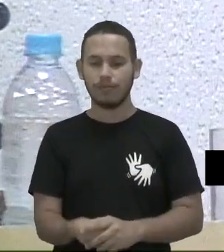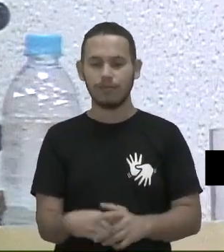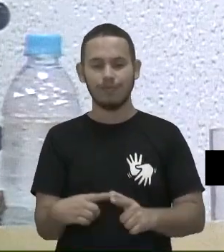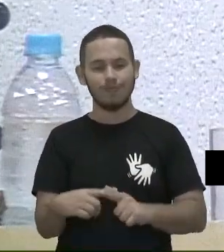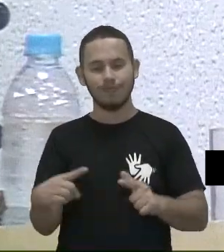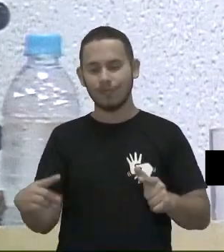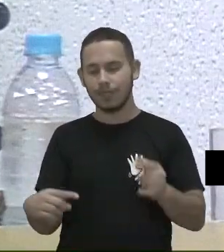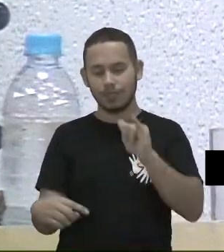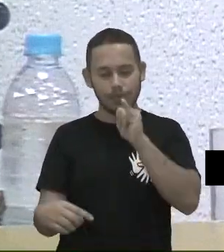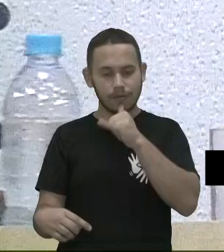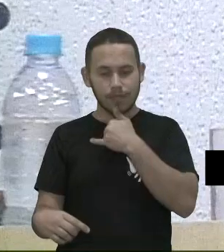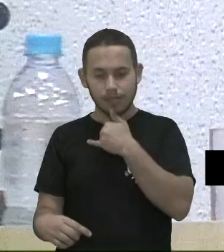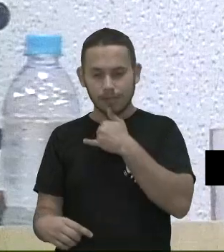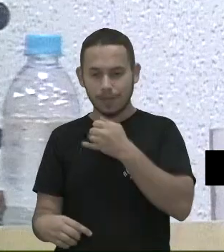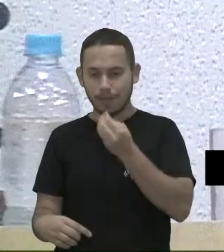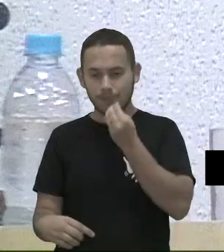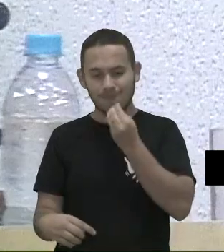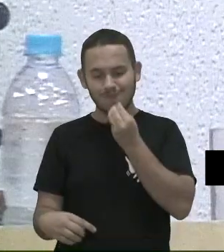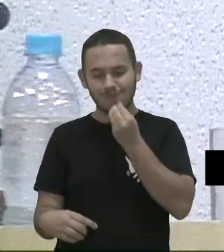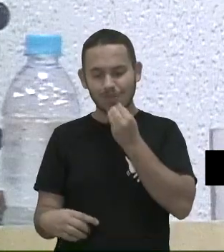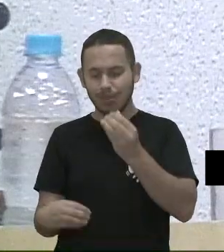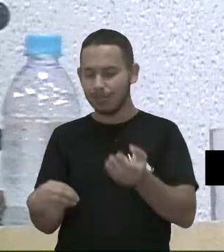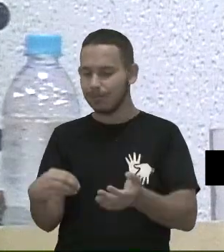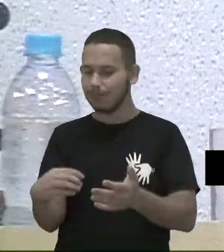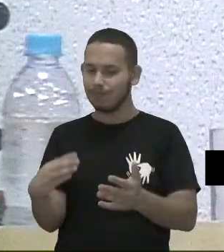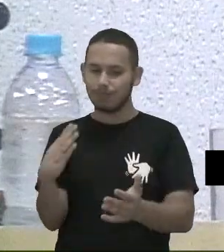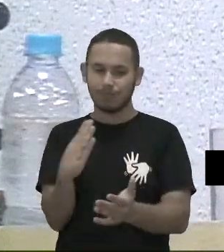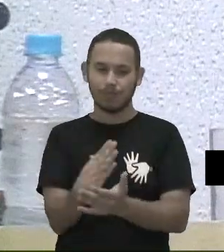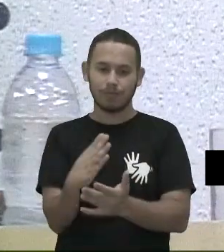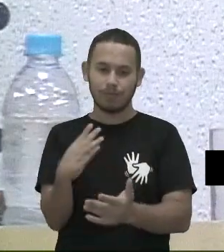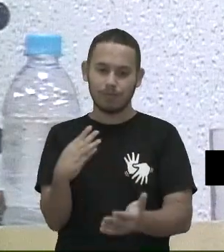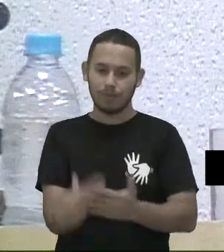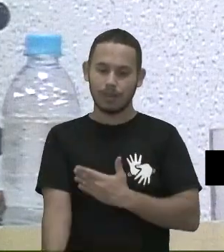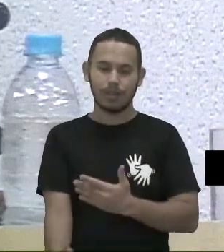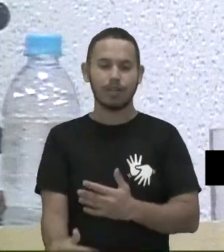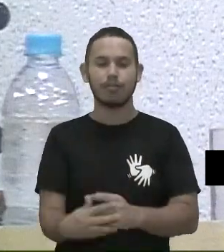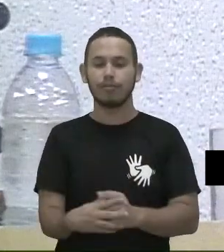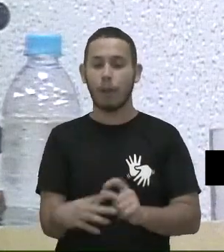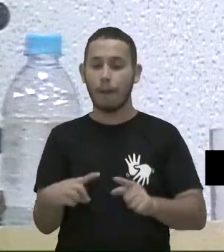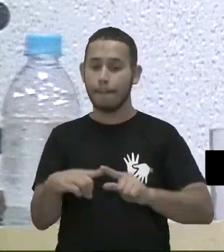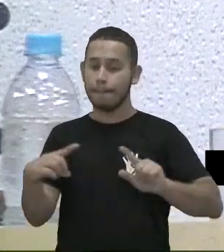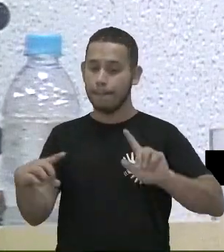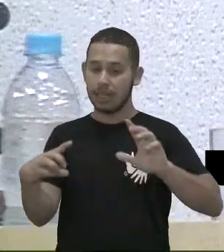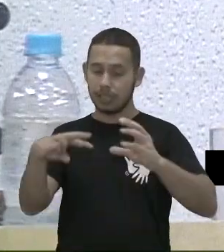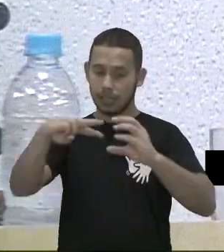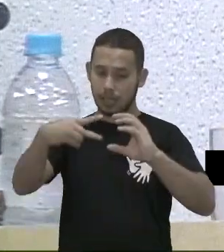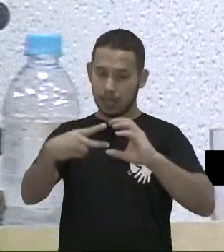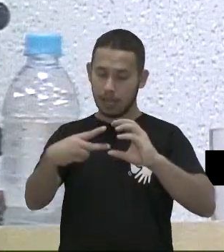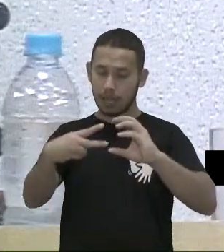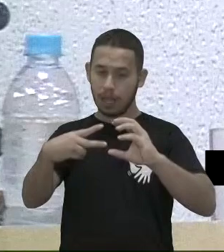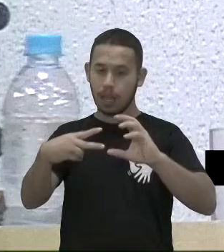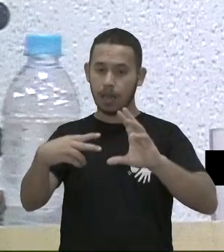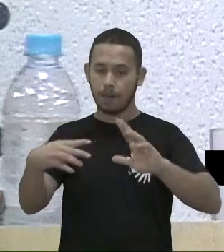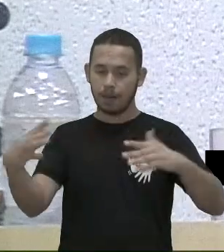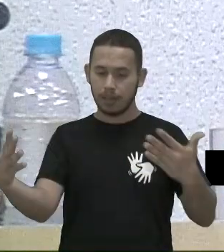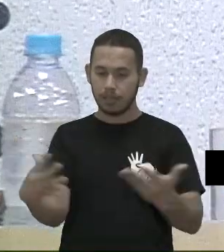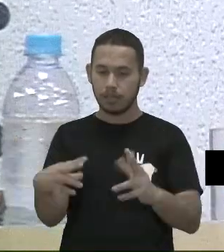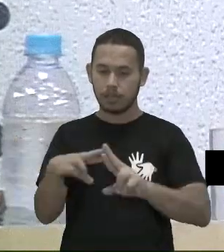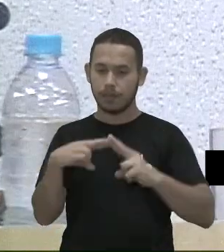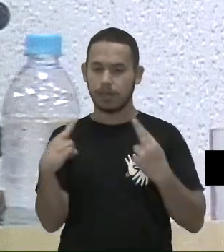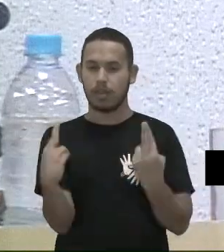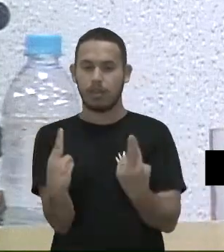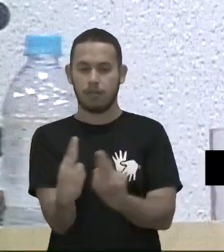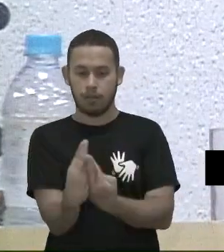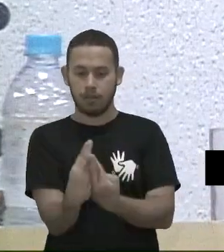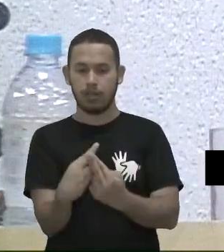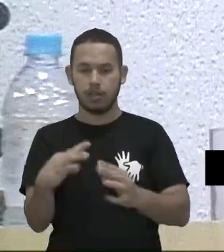nós não tivemos essa oportunidade, mas a casa estará se reunindo agora, a comissão, tanto o jurídico